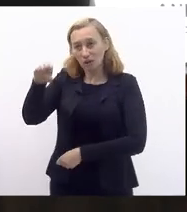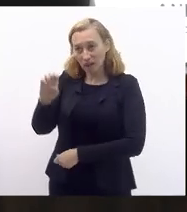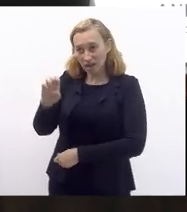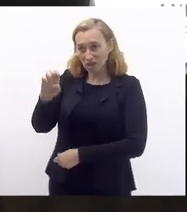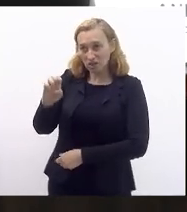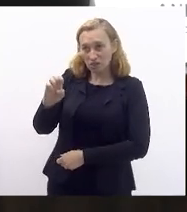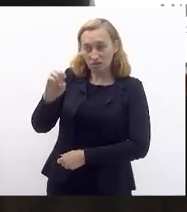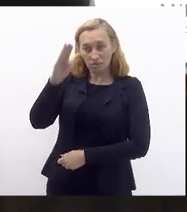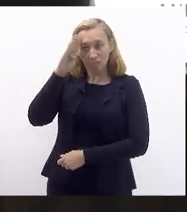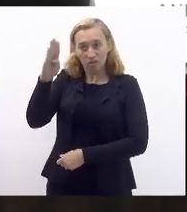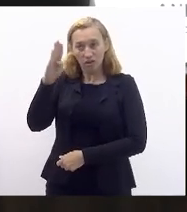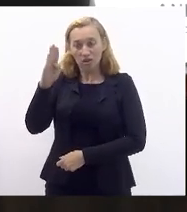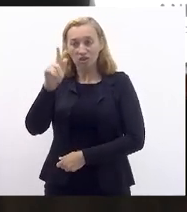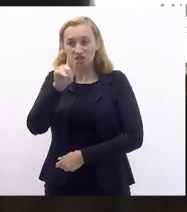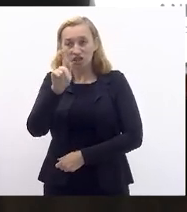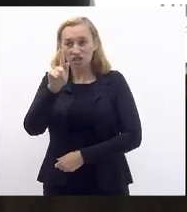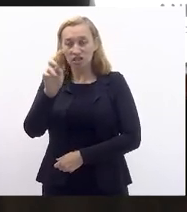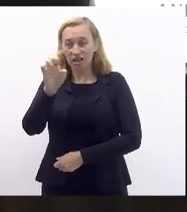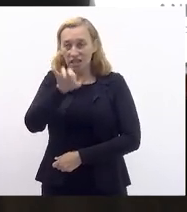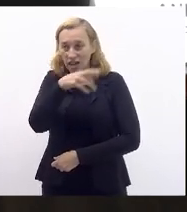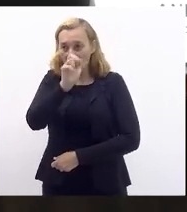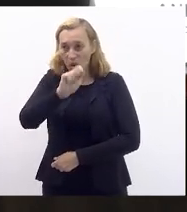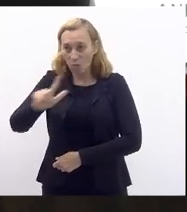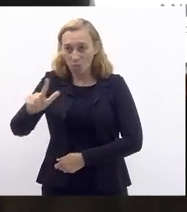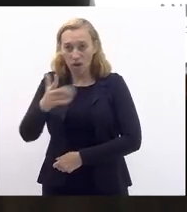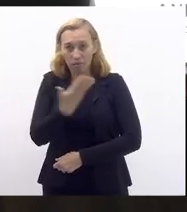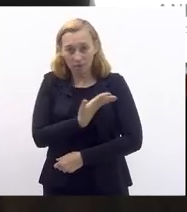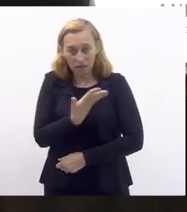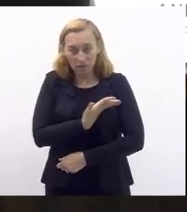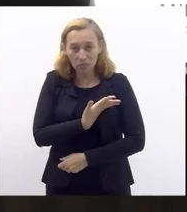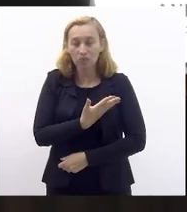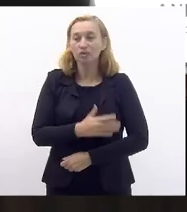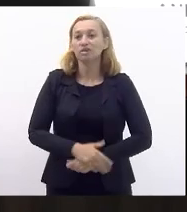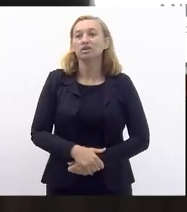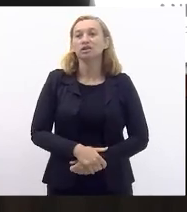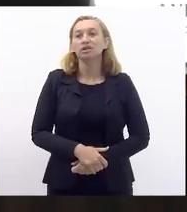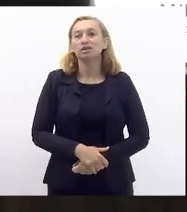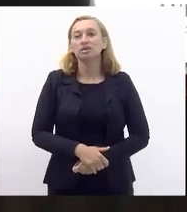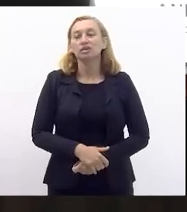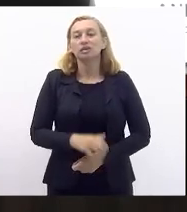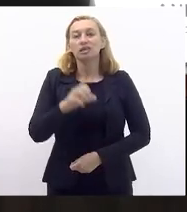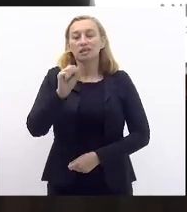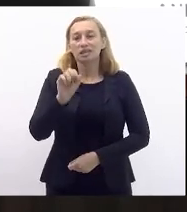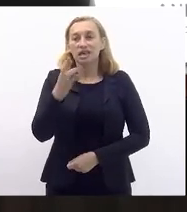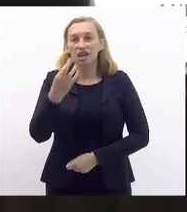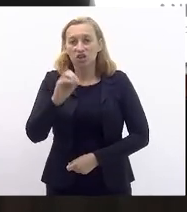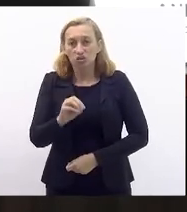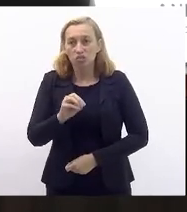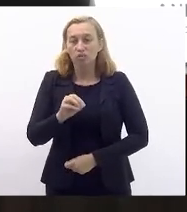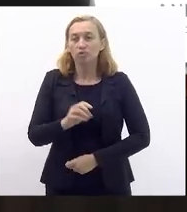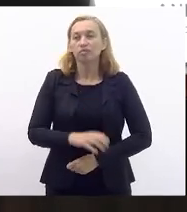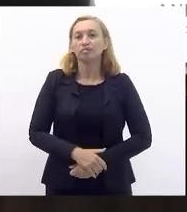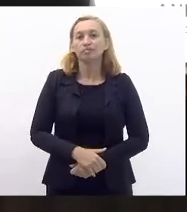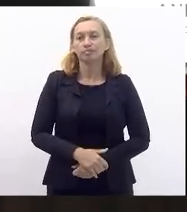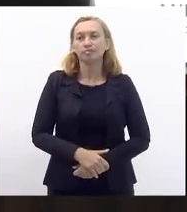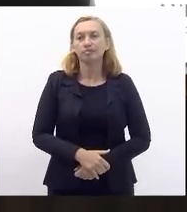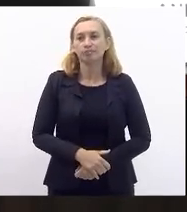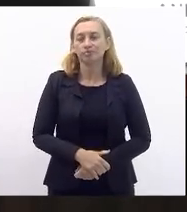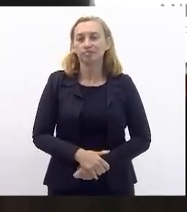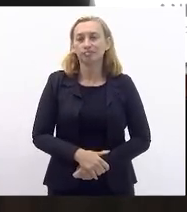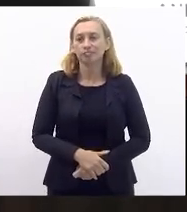amigos General José Eduardo General Sérgio Borges e